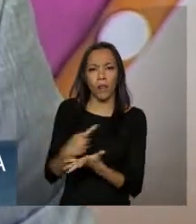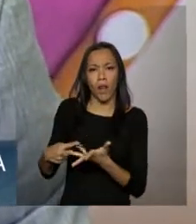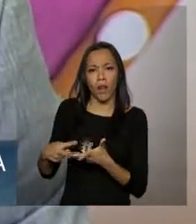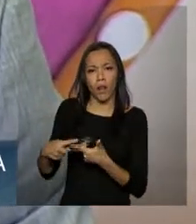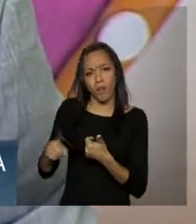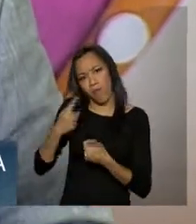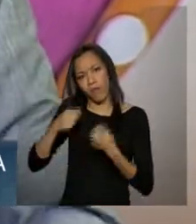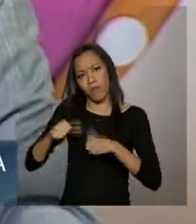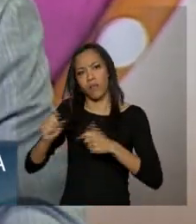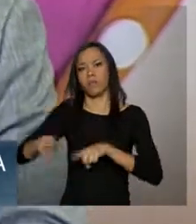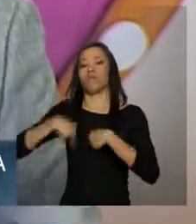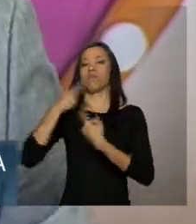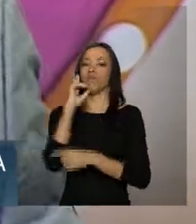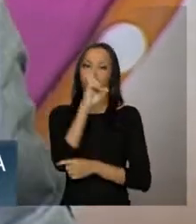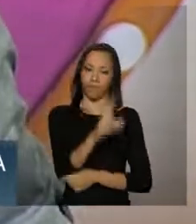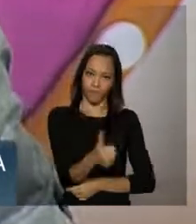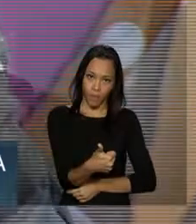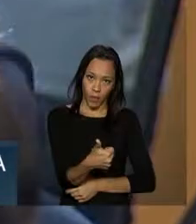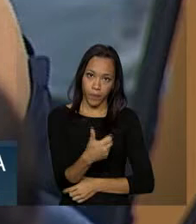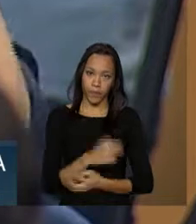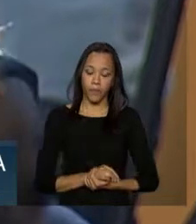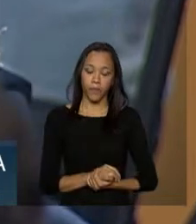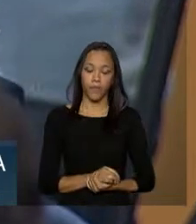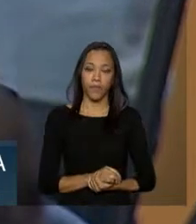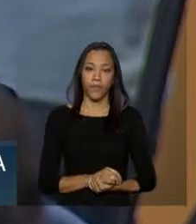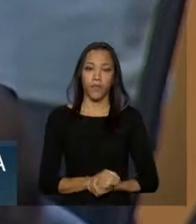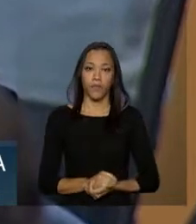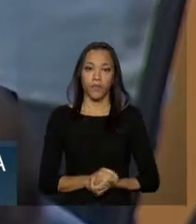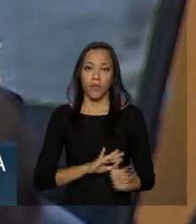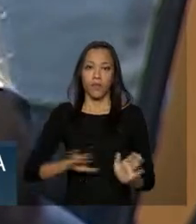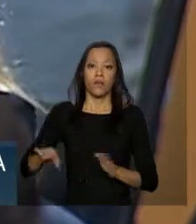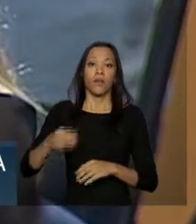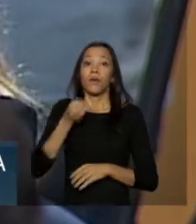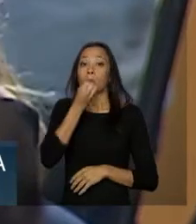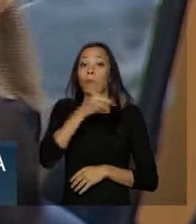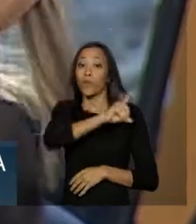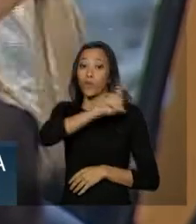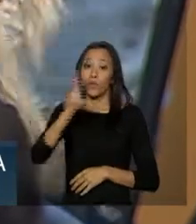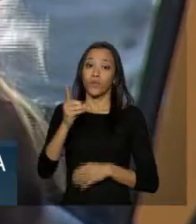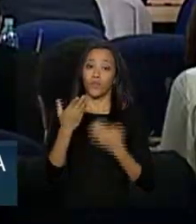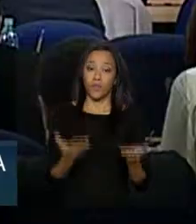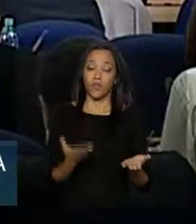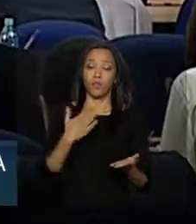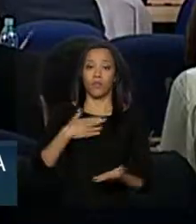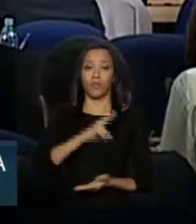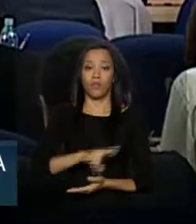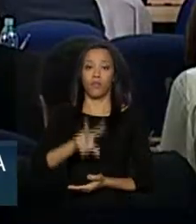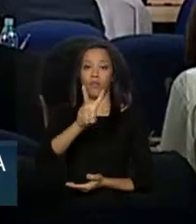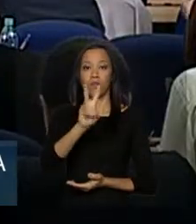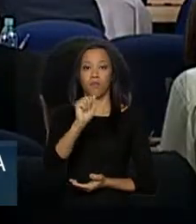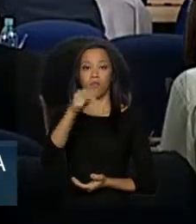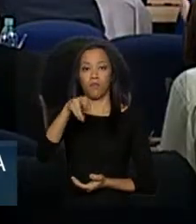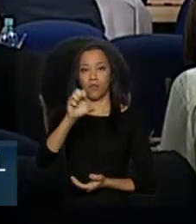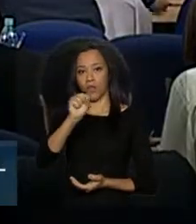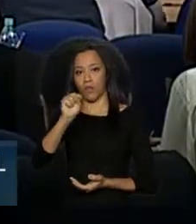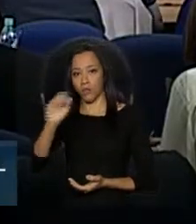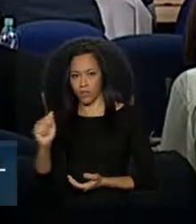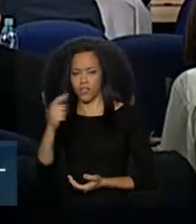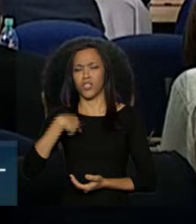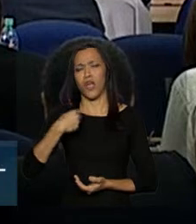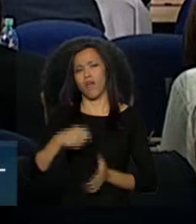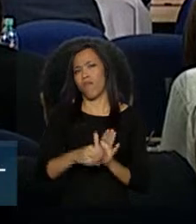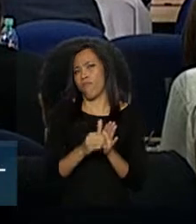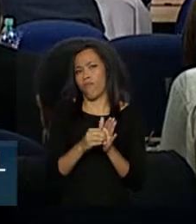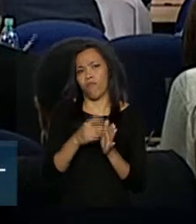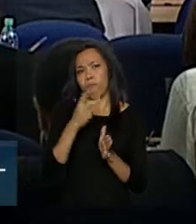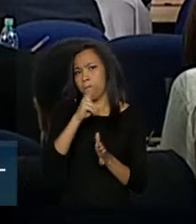analisar o caso, tá bom? Ministro. Oi. Bom dia, ministro. É a Vanessa, da RBS TV. O senhor já falou mais de uma vez